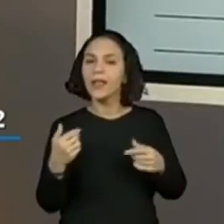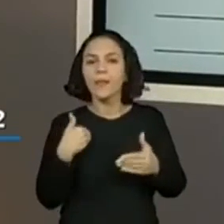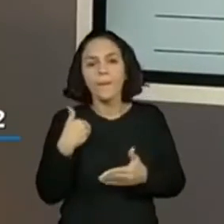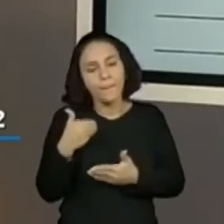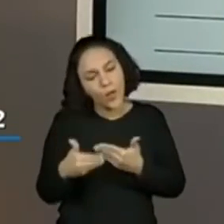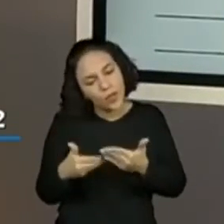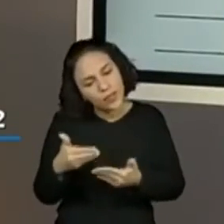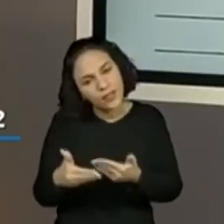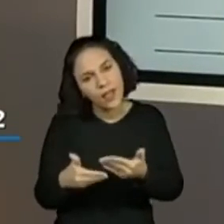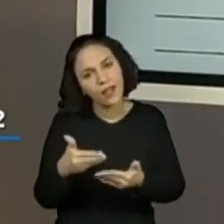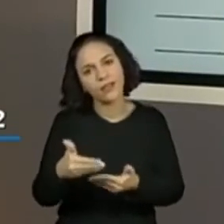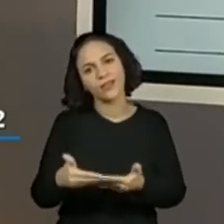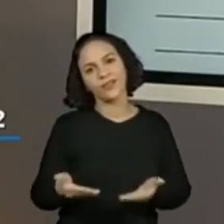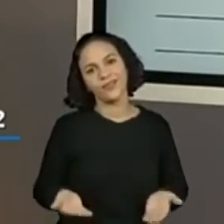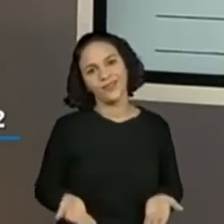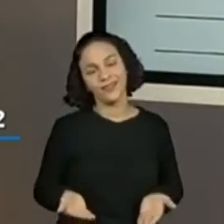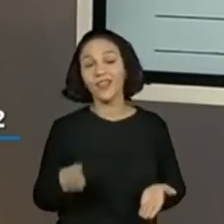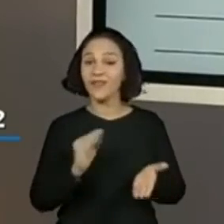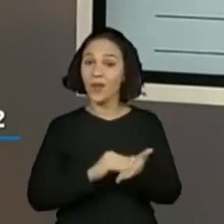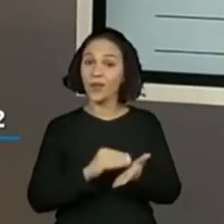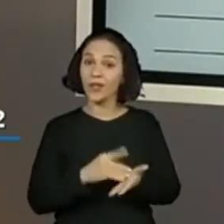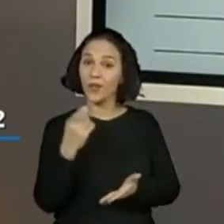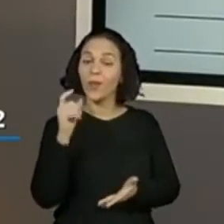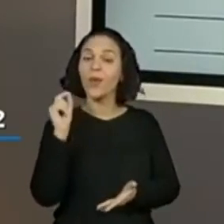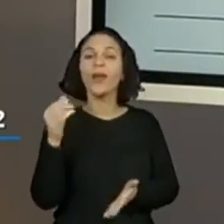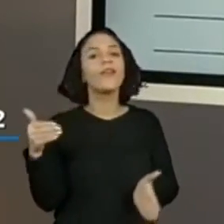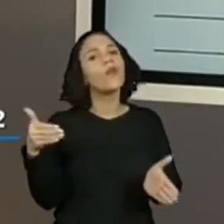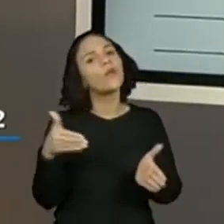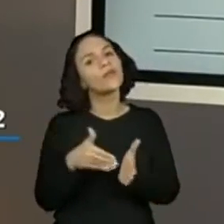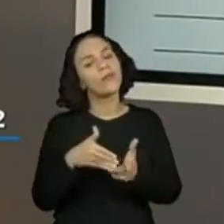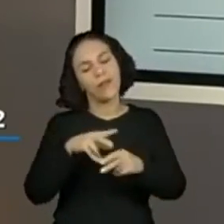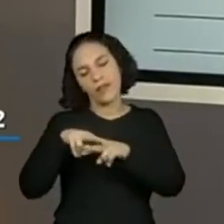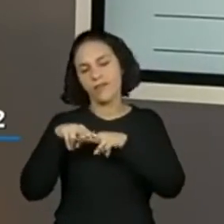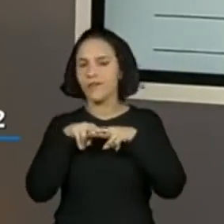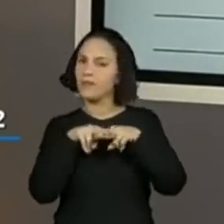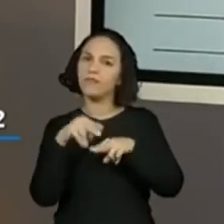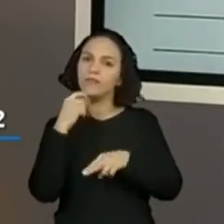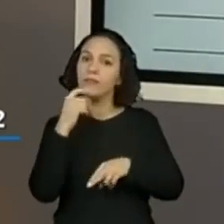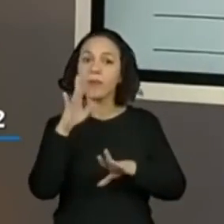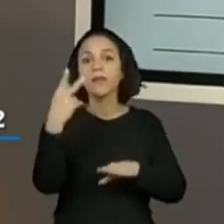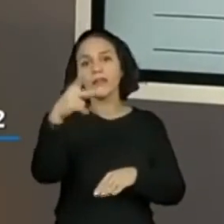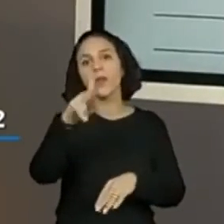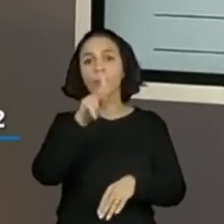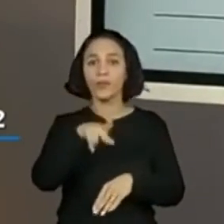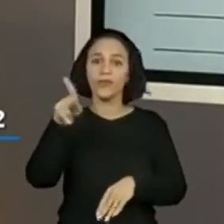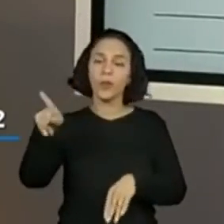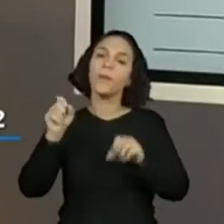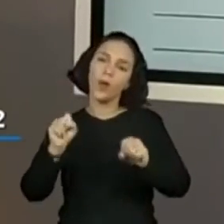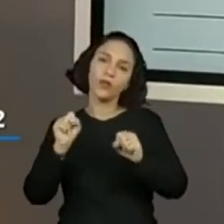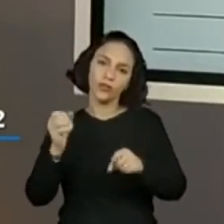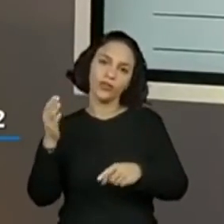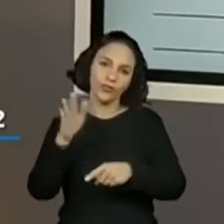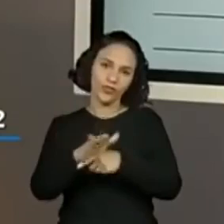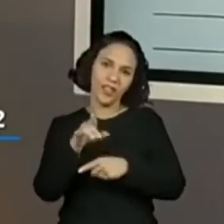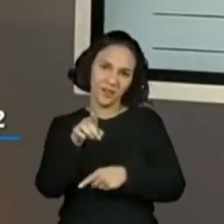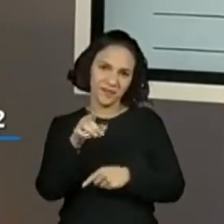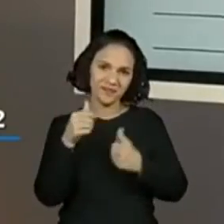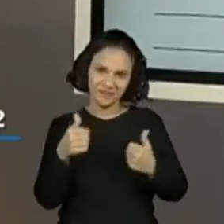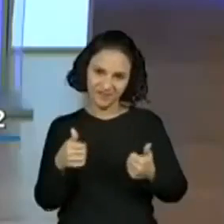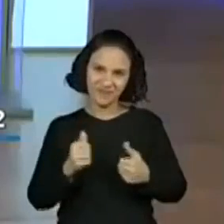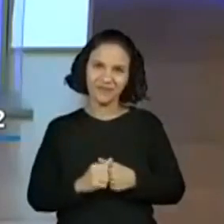uma coisa ali por trás. Ainda falta uma parte, a revisão, que a gente não vai conseguir, mas o seu professor depois vai te ajudar nisso, tá